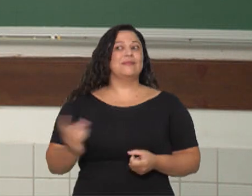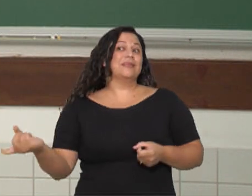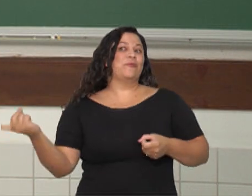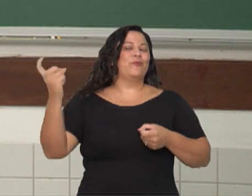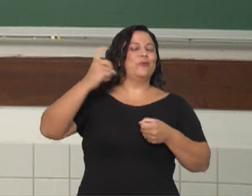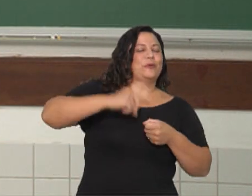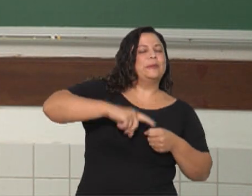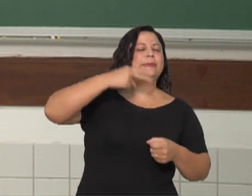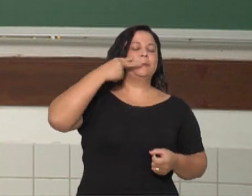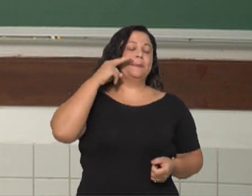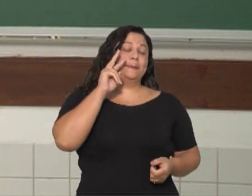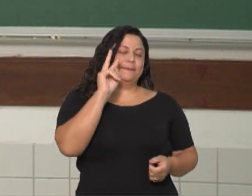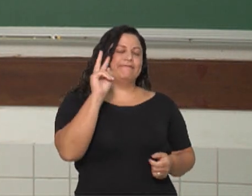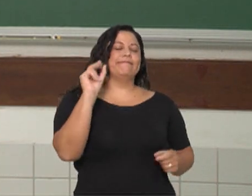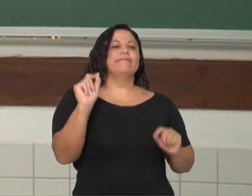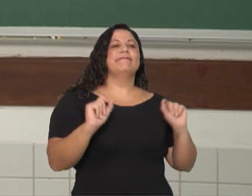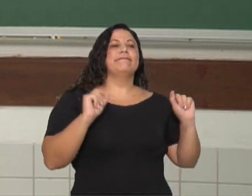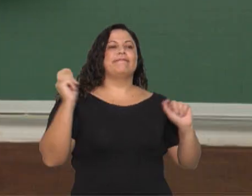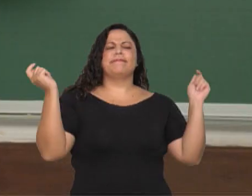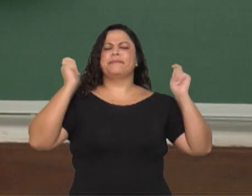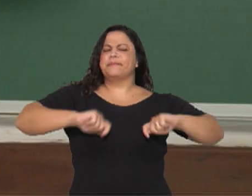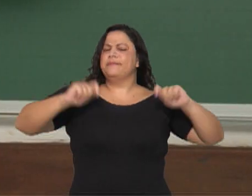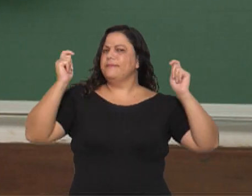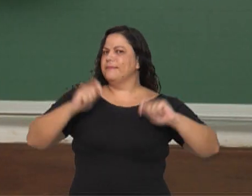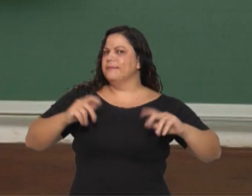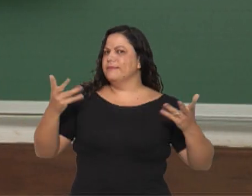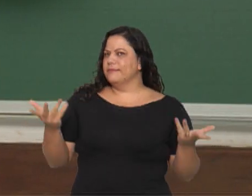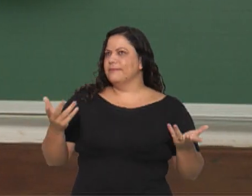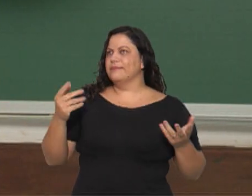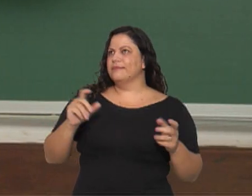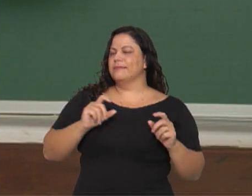Volvemos a ver as possibilidades aqui